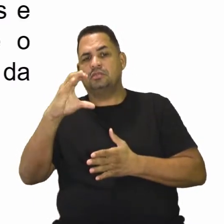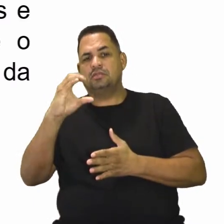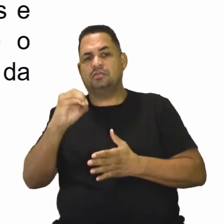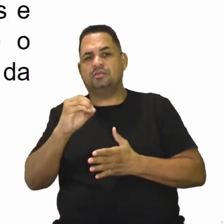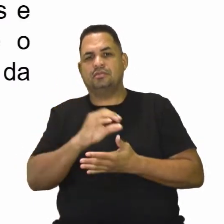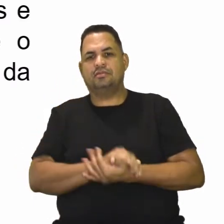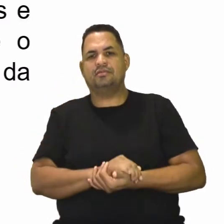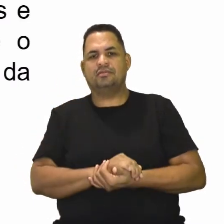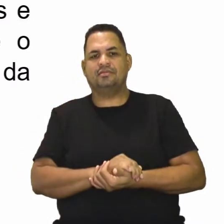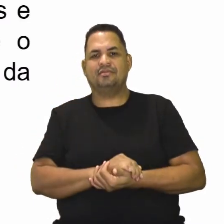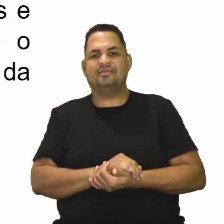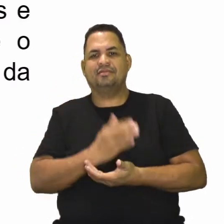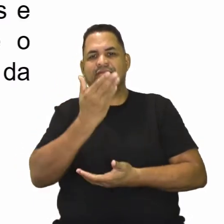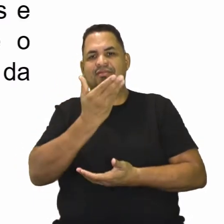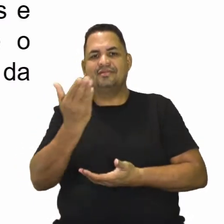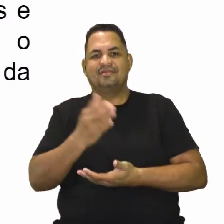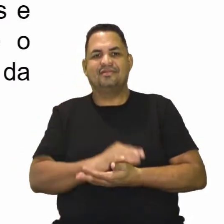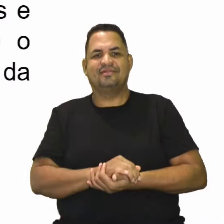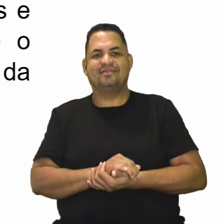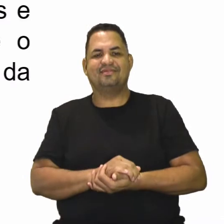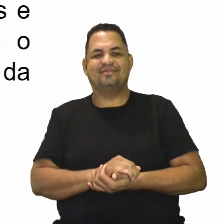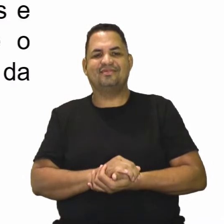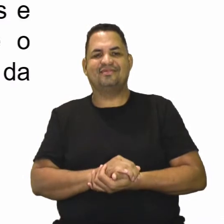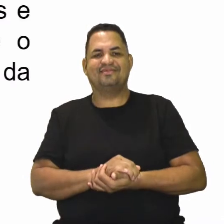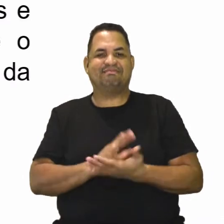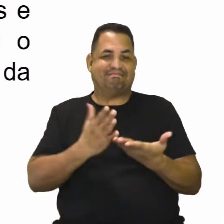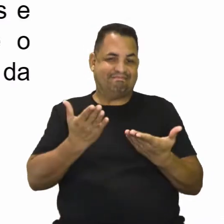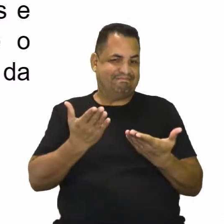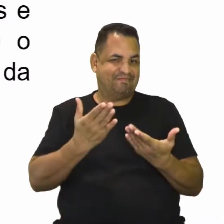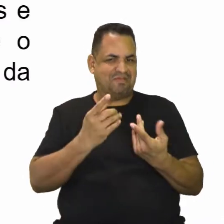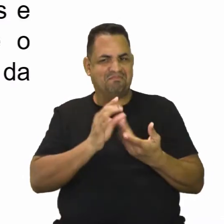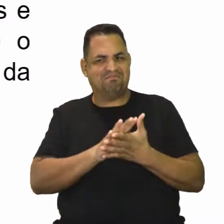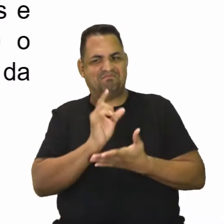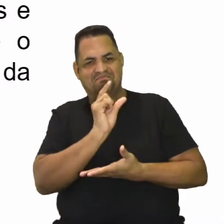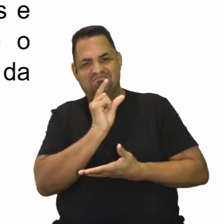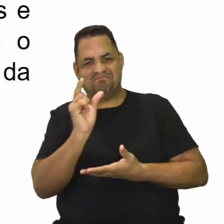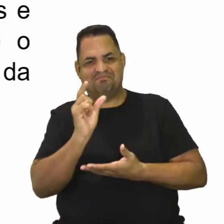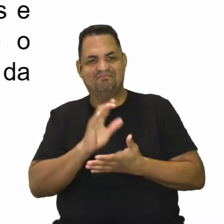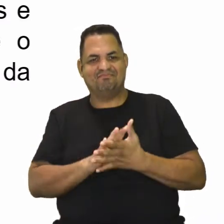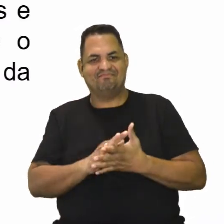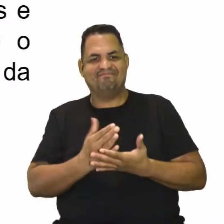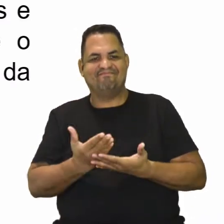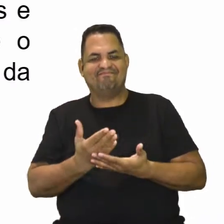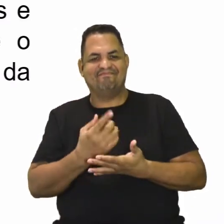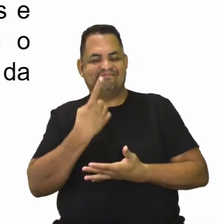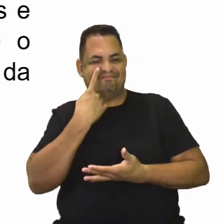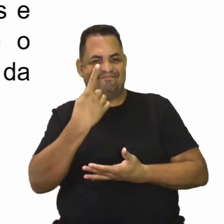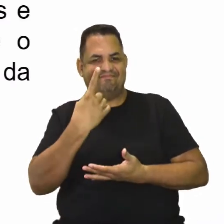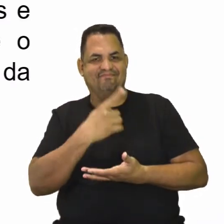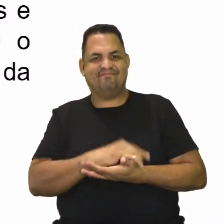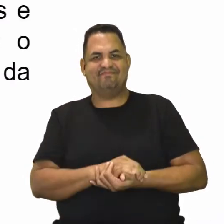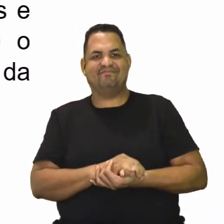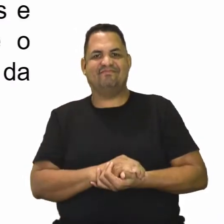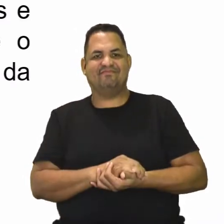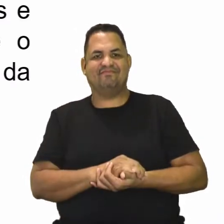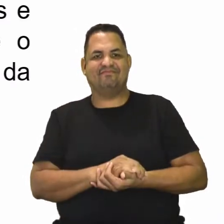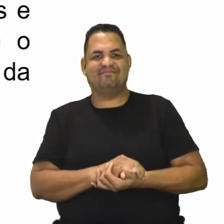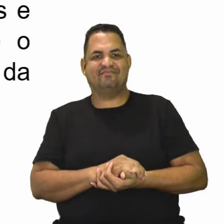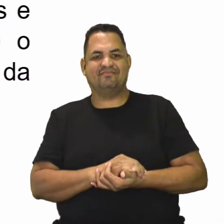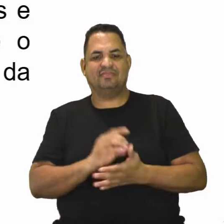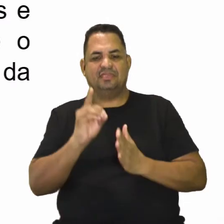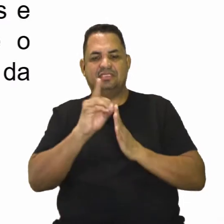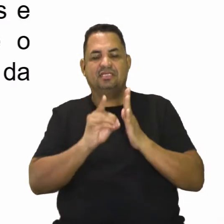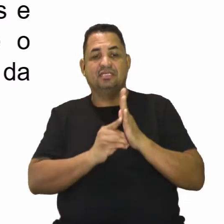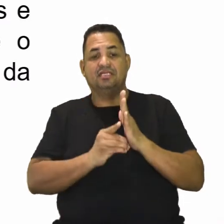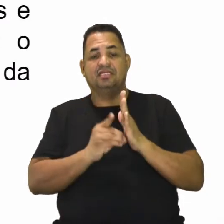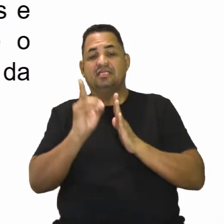A Guerra Fria começou a esfriar. É meio redundante, né? Mas é interessante nós observarmos isso. E na década de